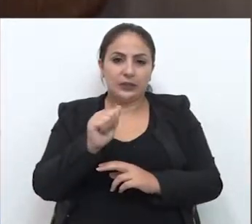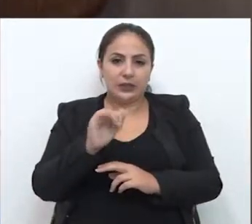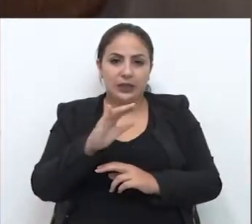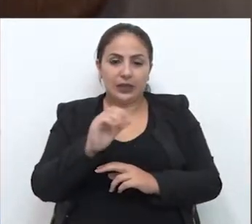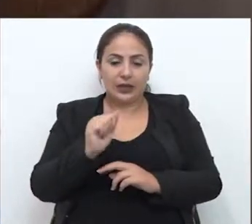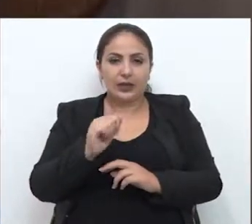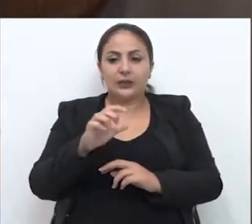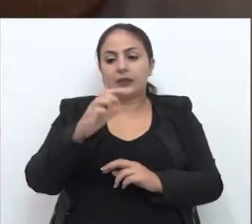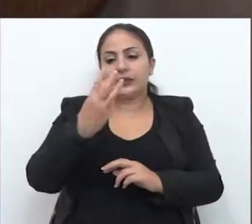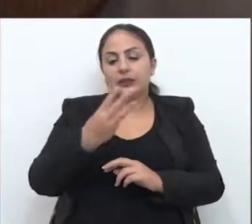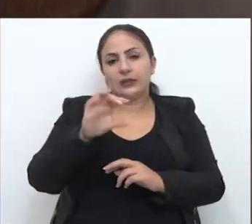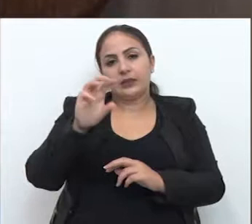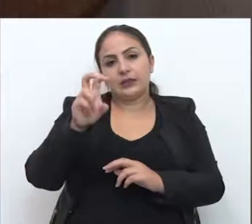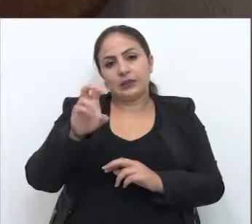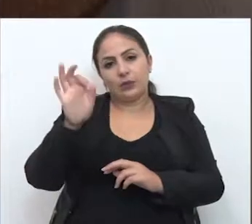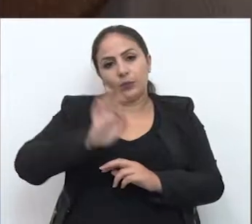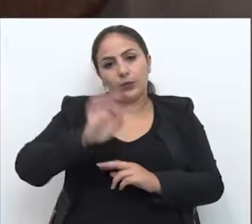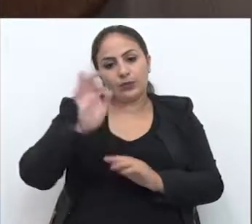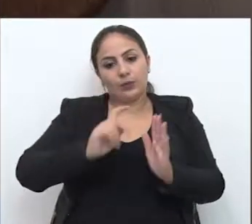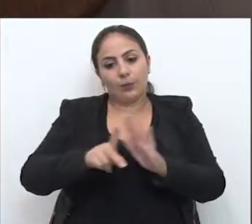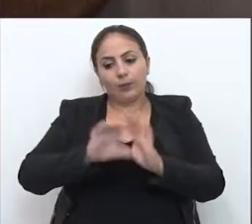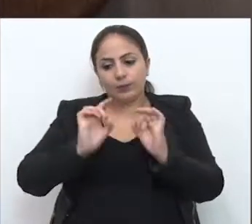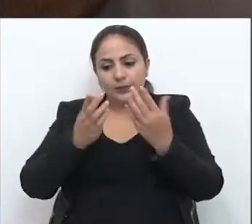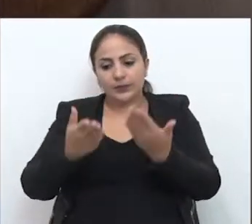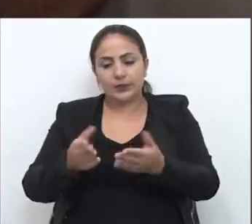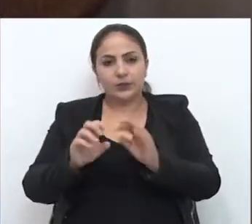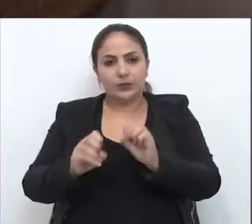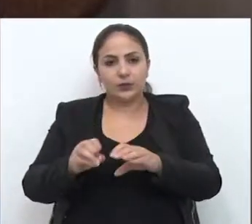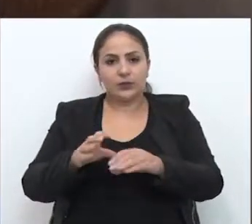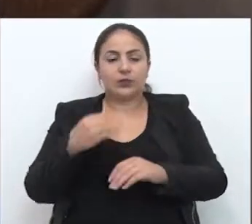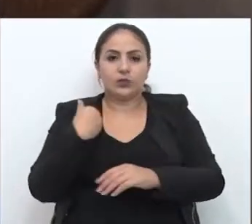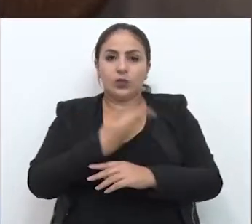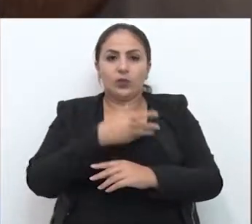que é de 35% aplicados em educação, atingimos